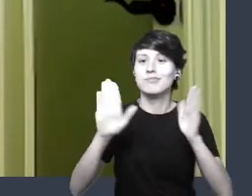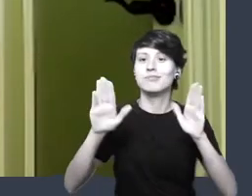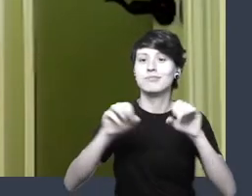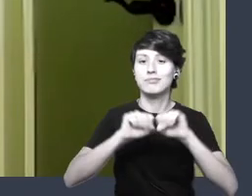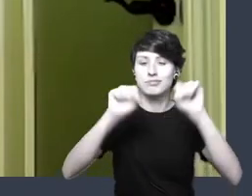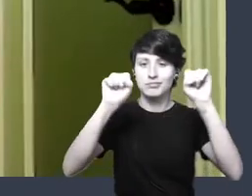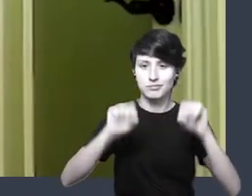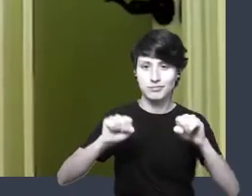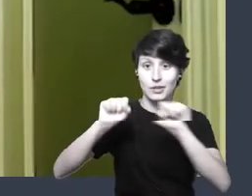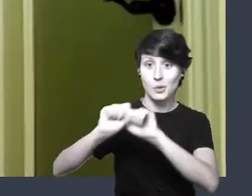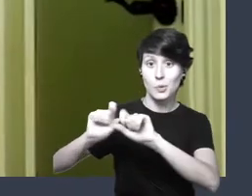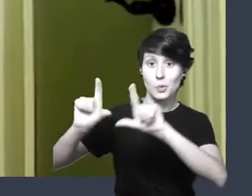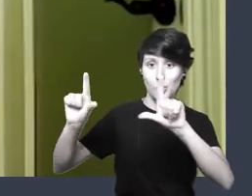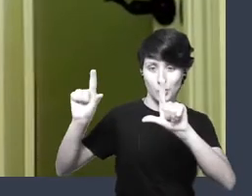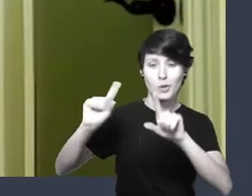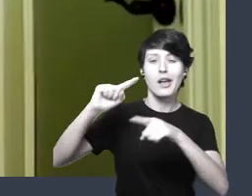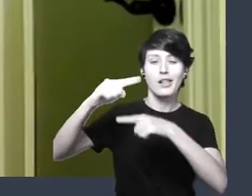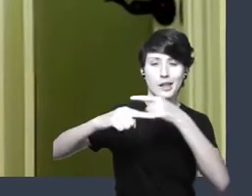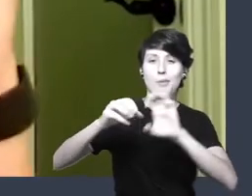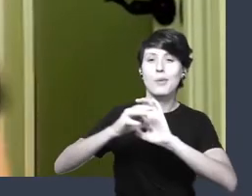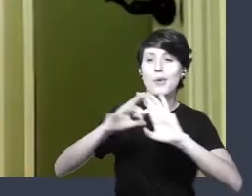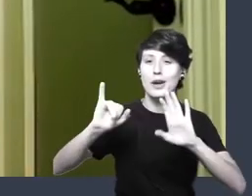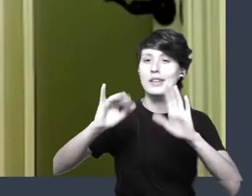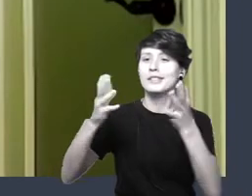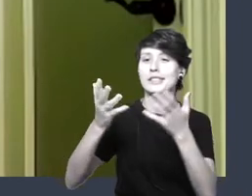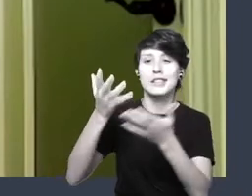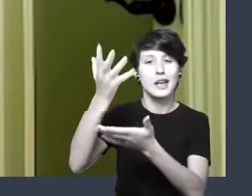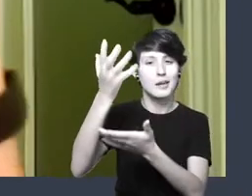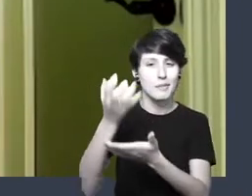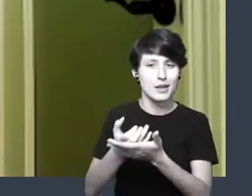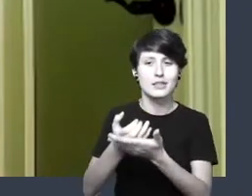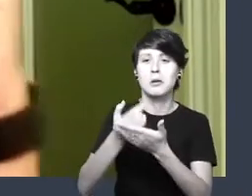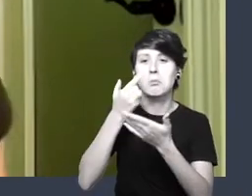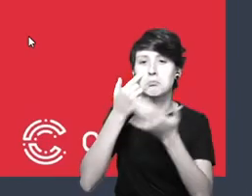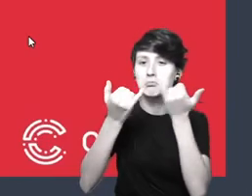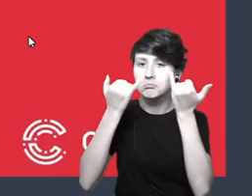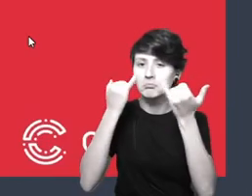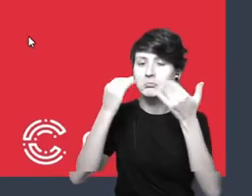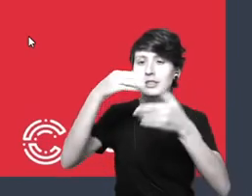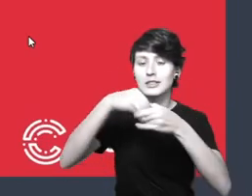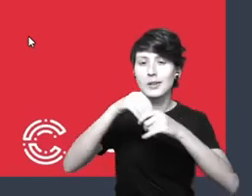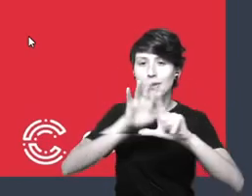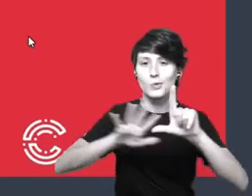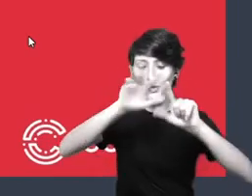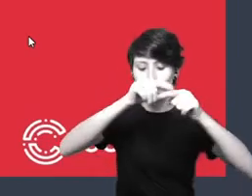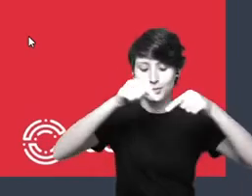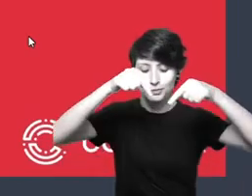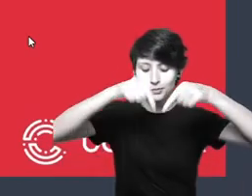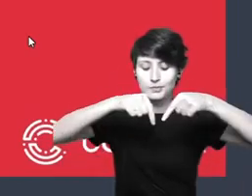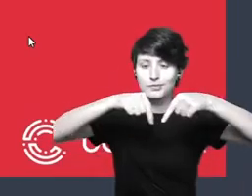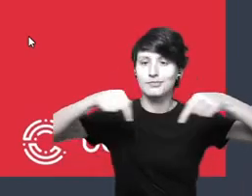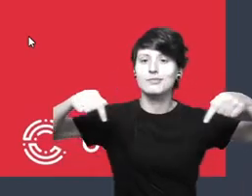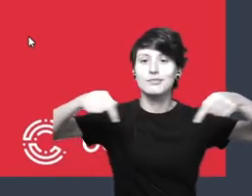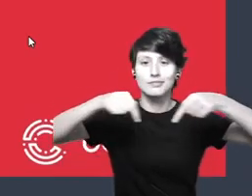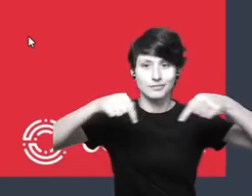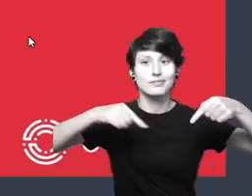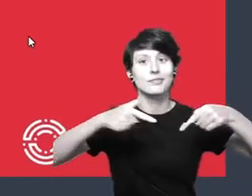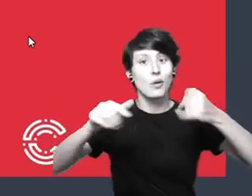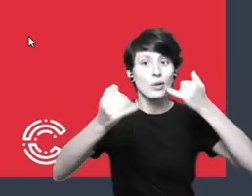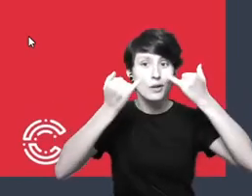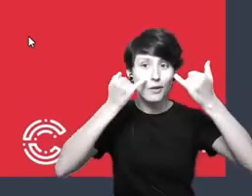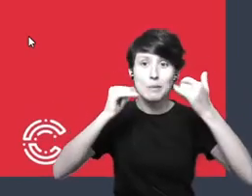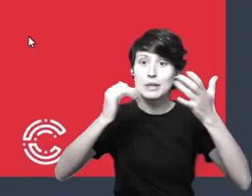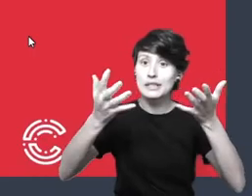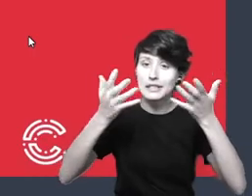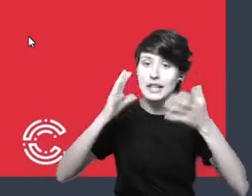estar disponíveis depois se vocês quiserem acessar nesse website que está aqui embaixo e tem algumas outras informações se vocês quiserem também nesses outros